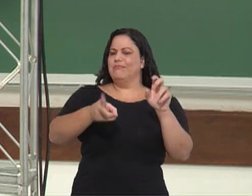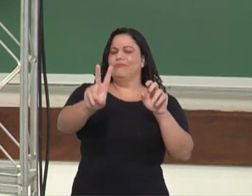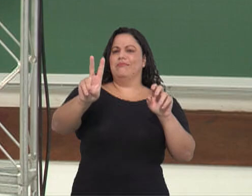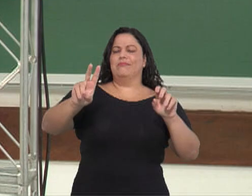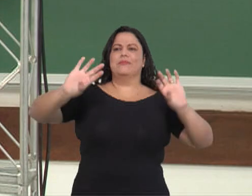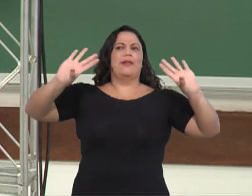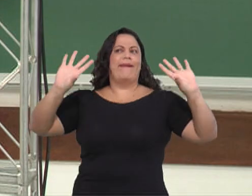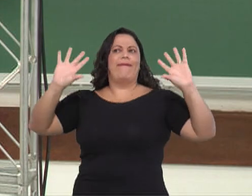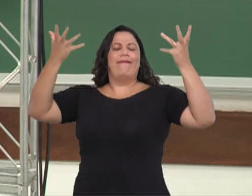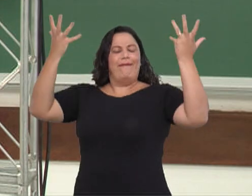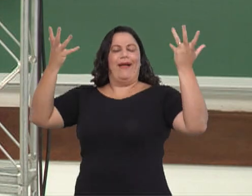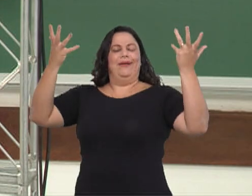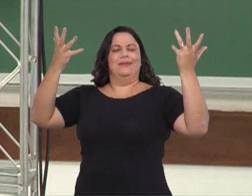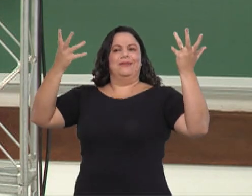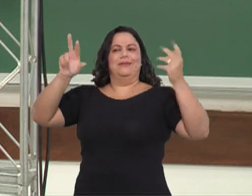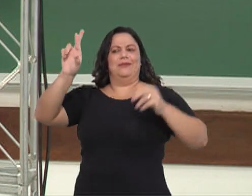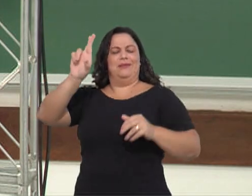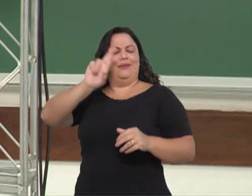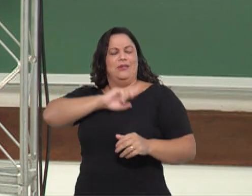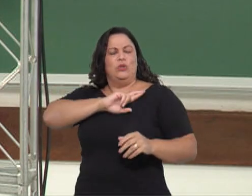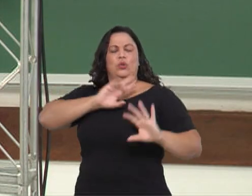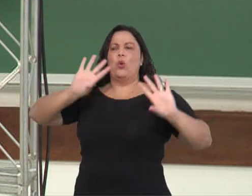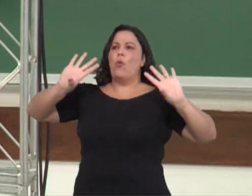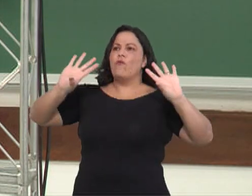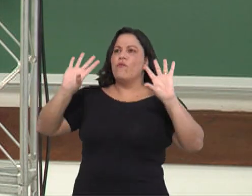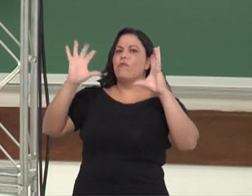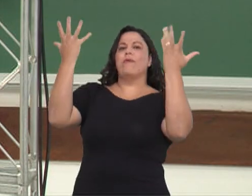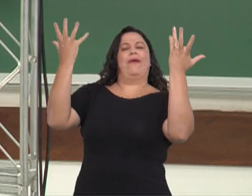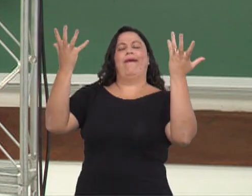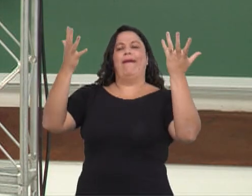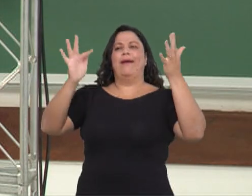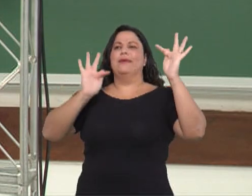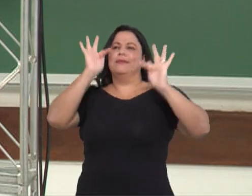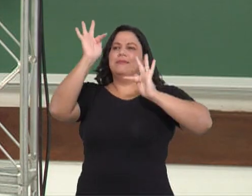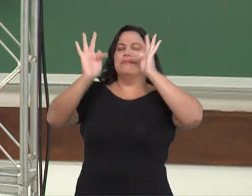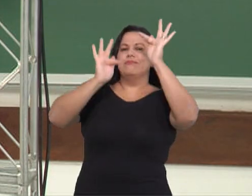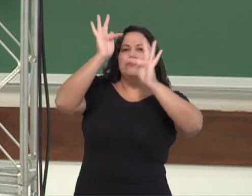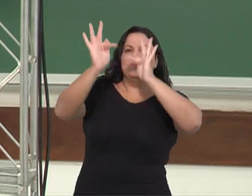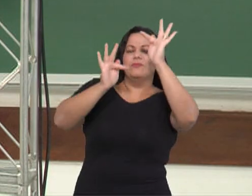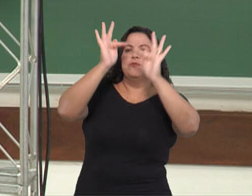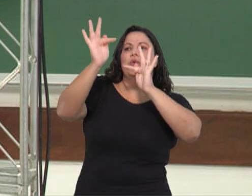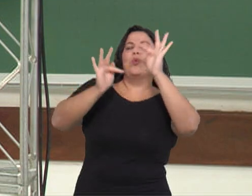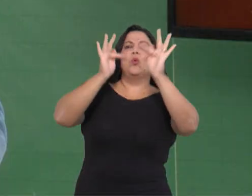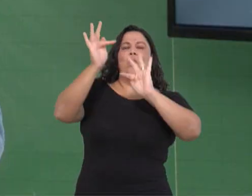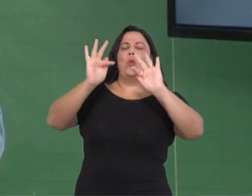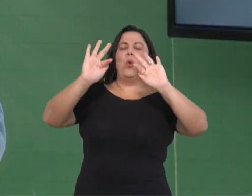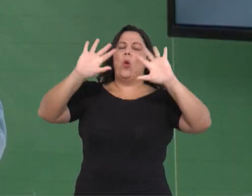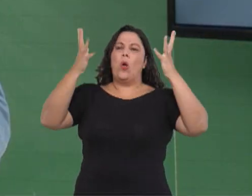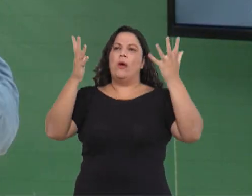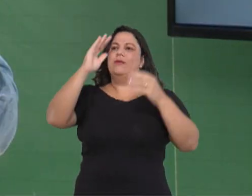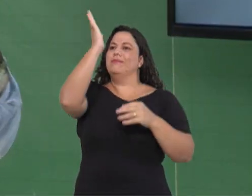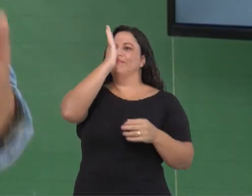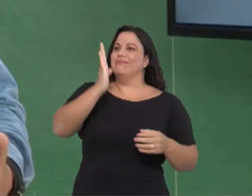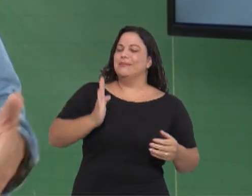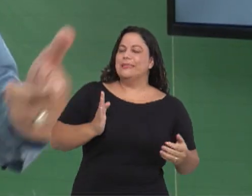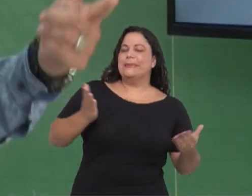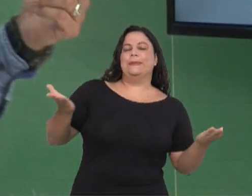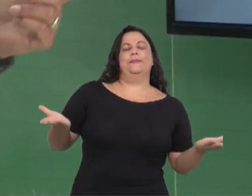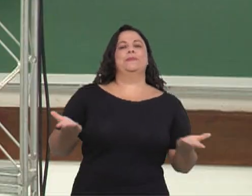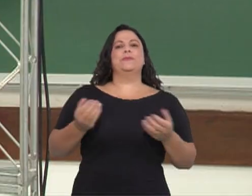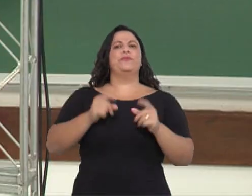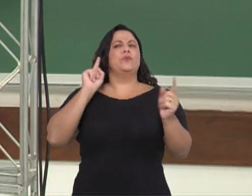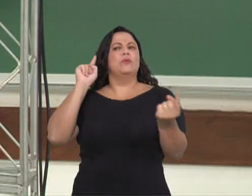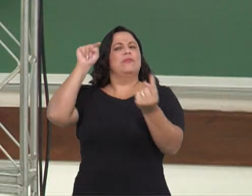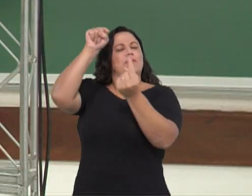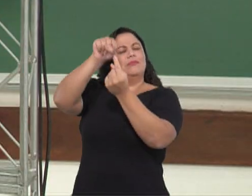serão festas folclóricas ou festas populares do folclore brasileiro. O objetivo da